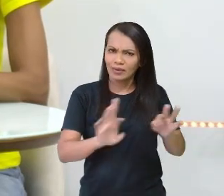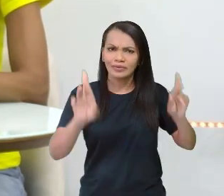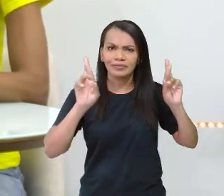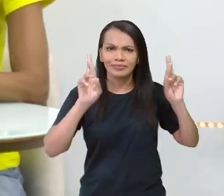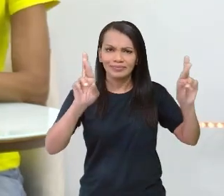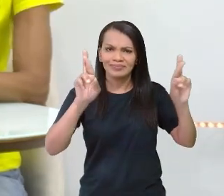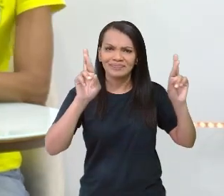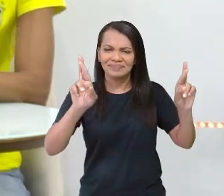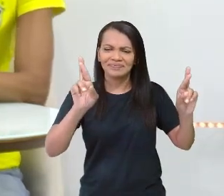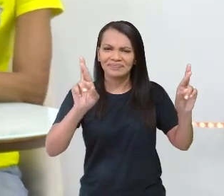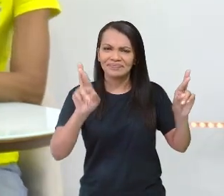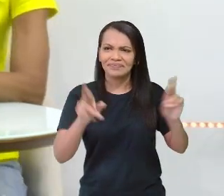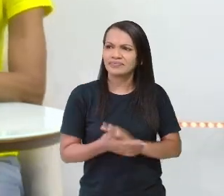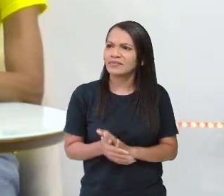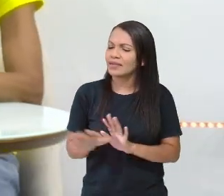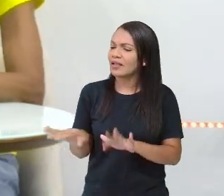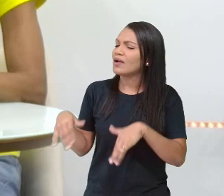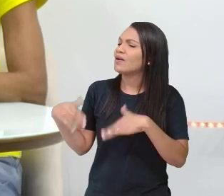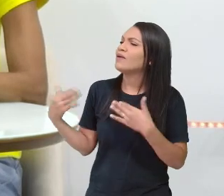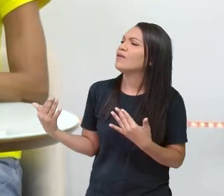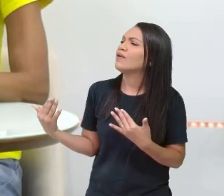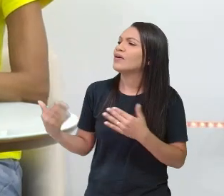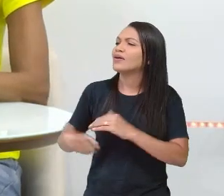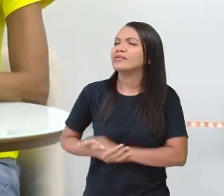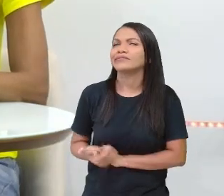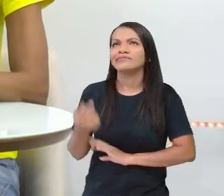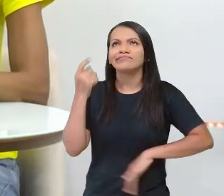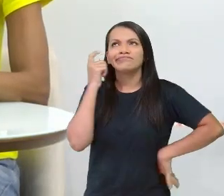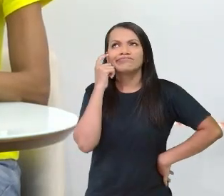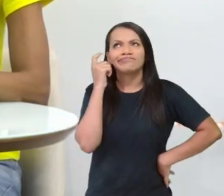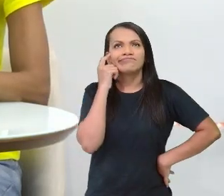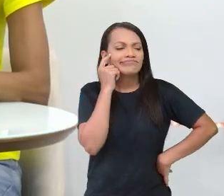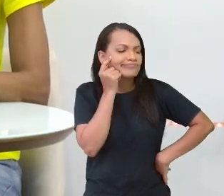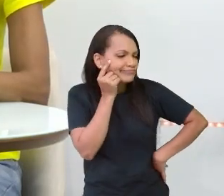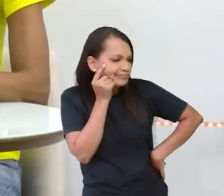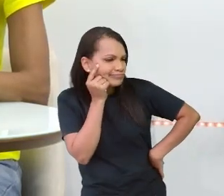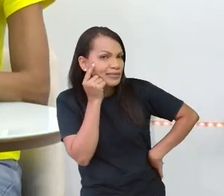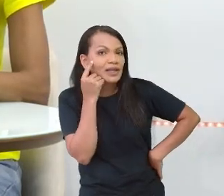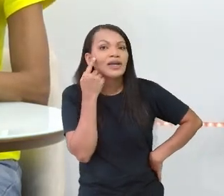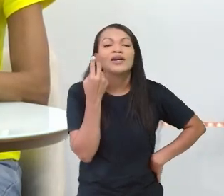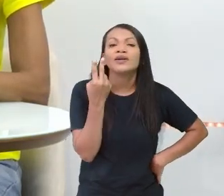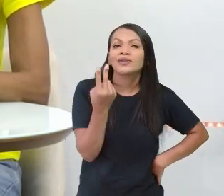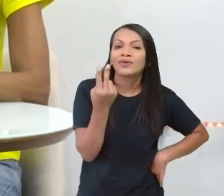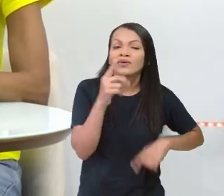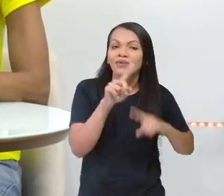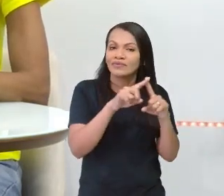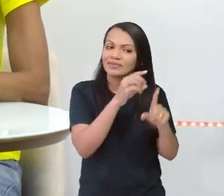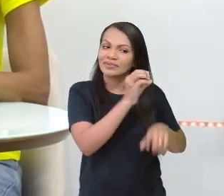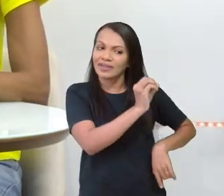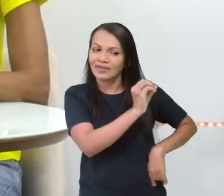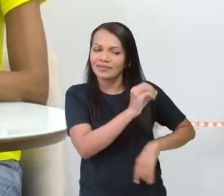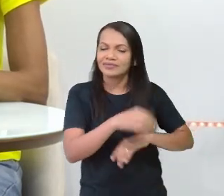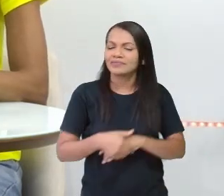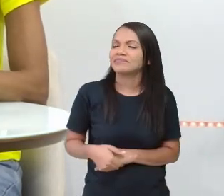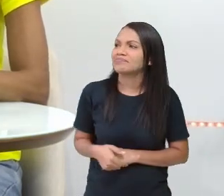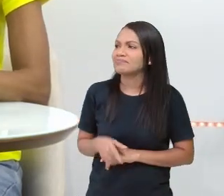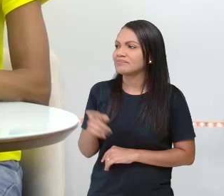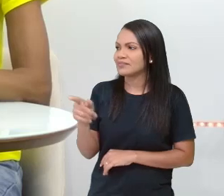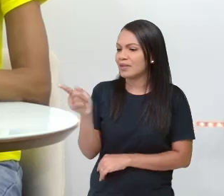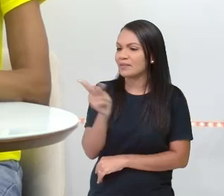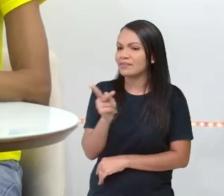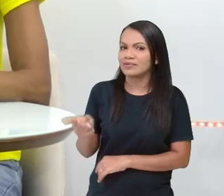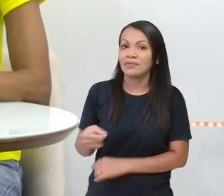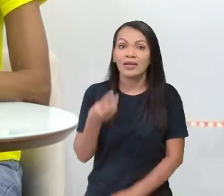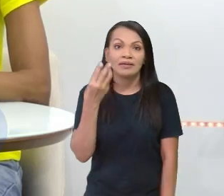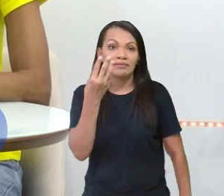torcida. E qual é o palpite? O palpite 2-0. 2-0. E o seu, professora Josi?